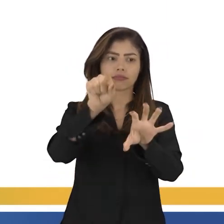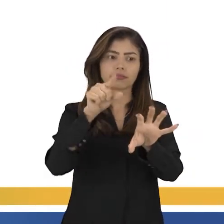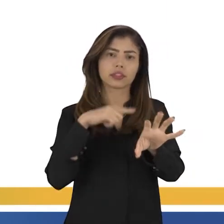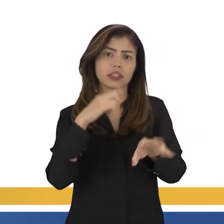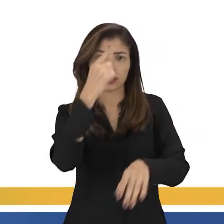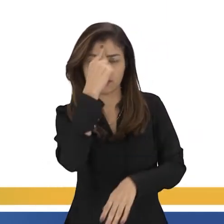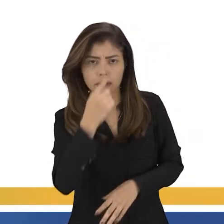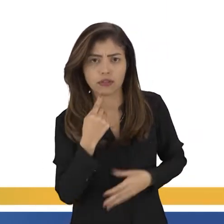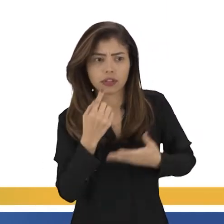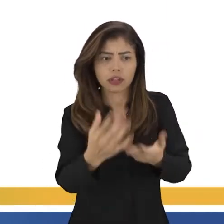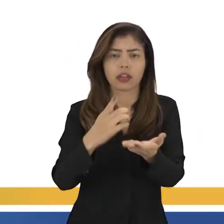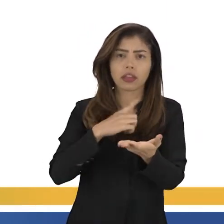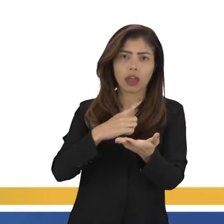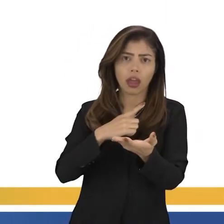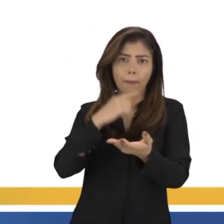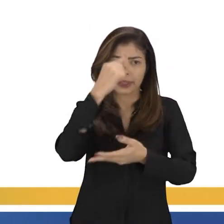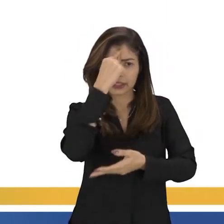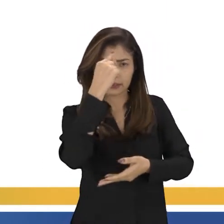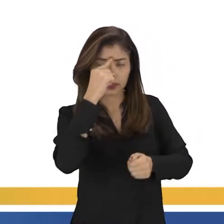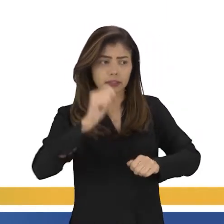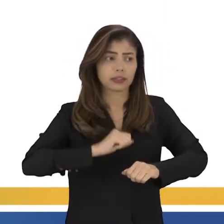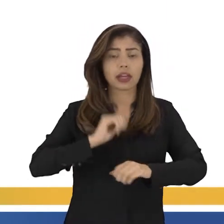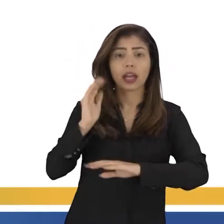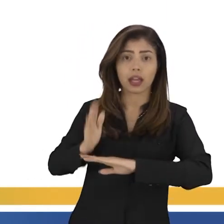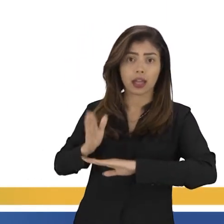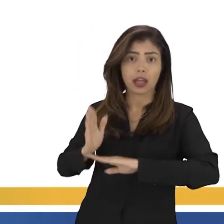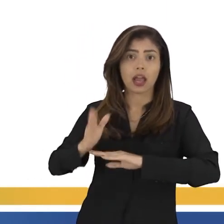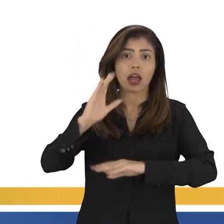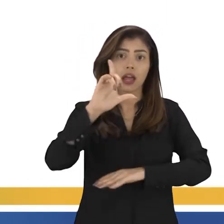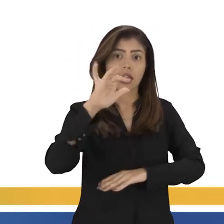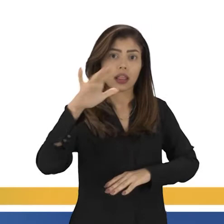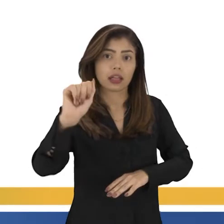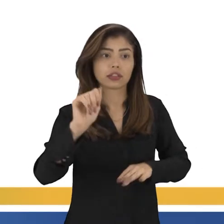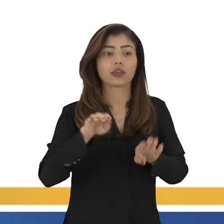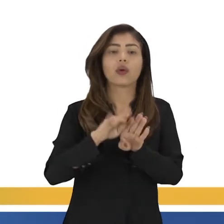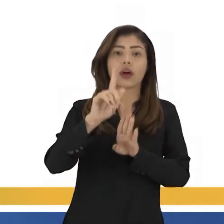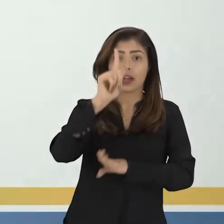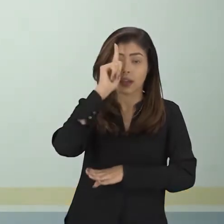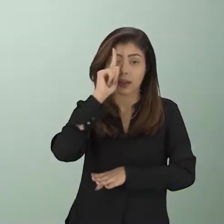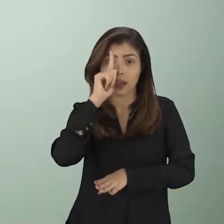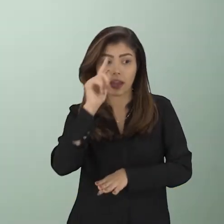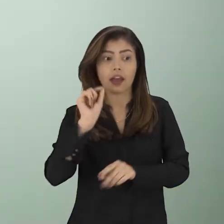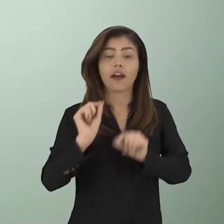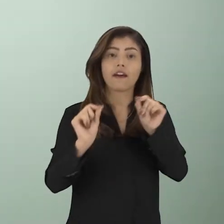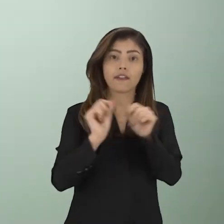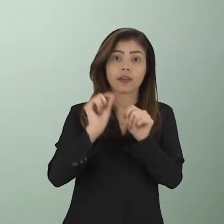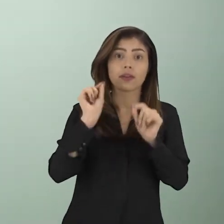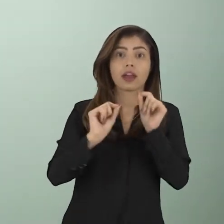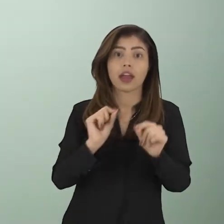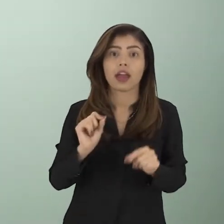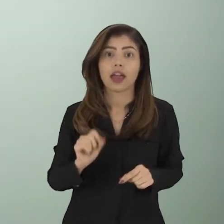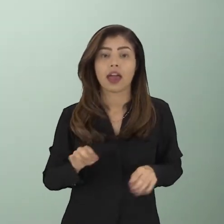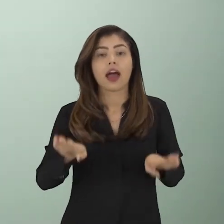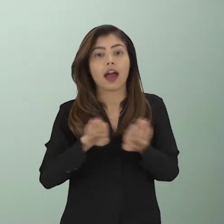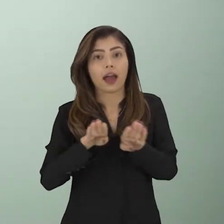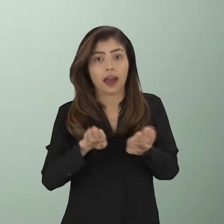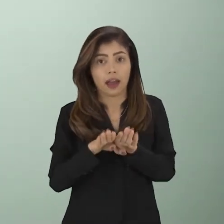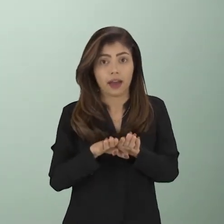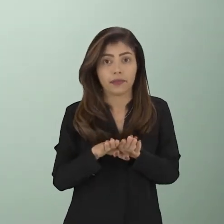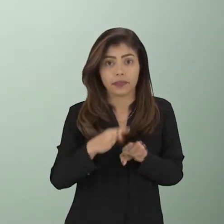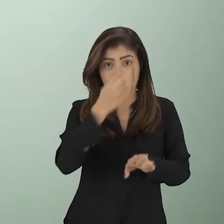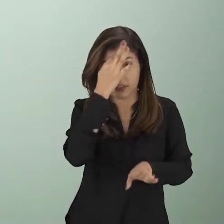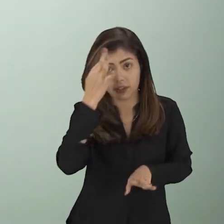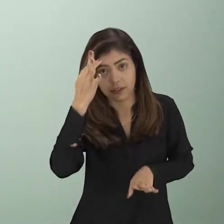aquela figura, né, que no pensamento clássico grego, Sofia representaria a sabedoria. O filósofo é um amante de Sofia.